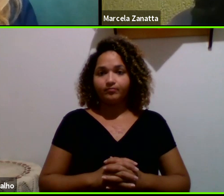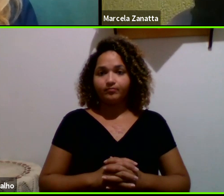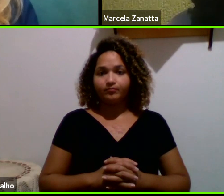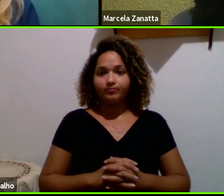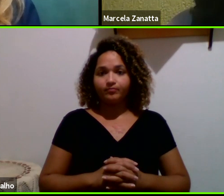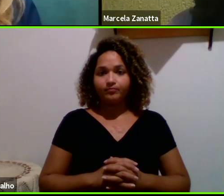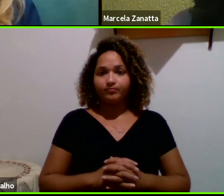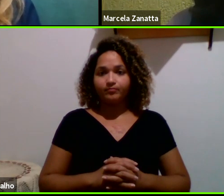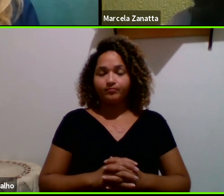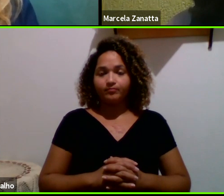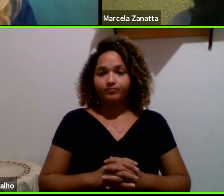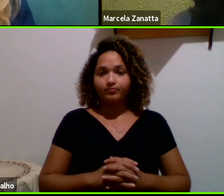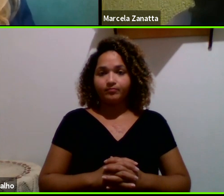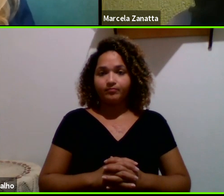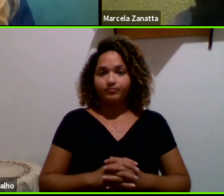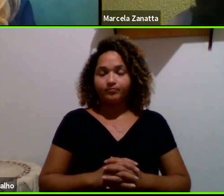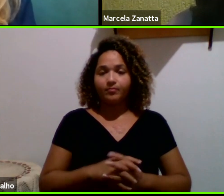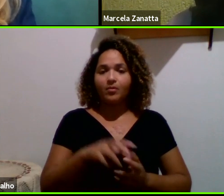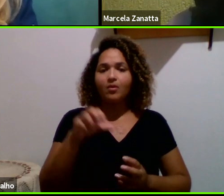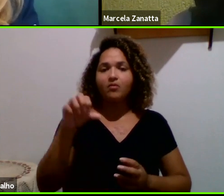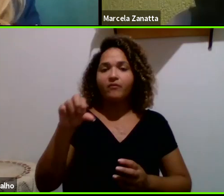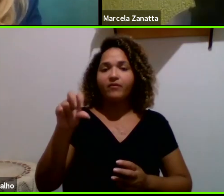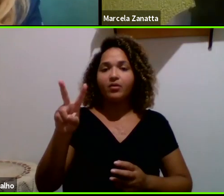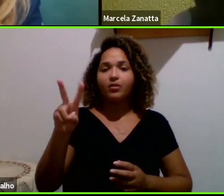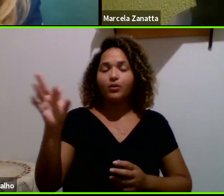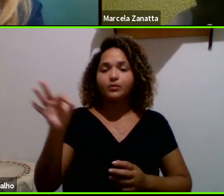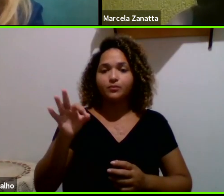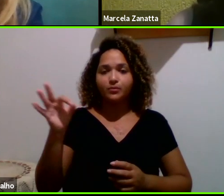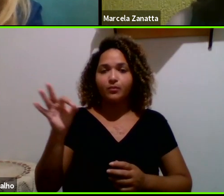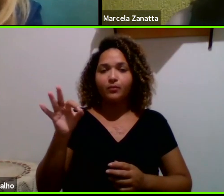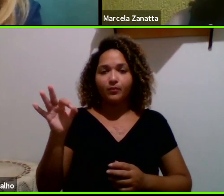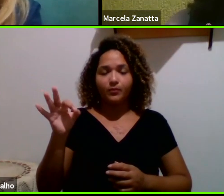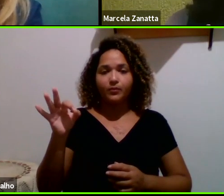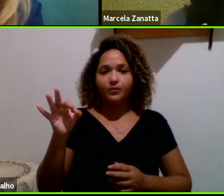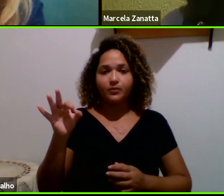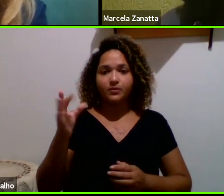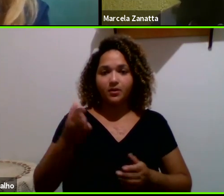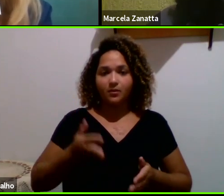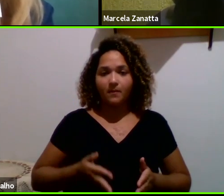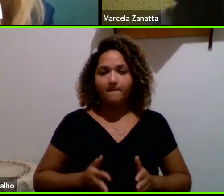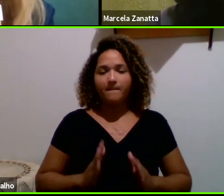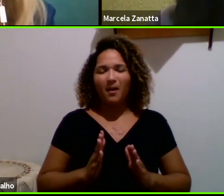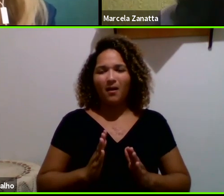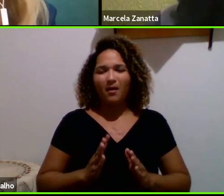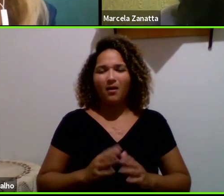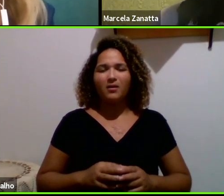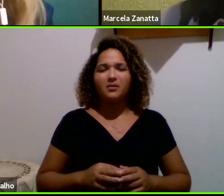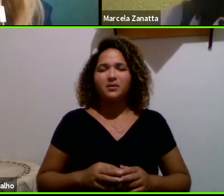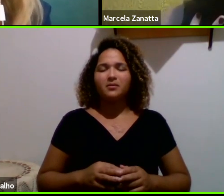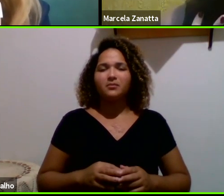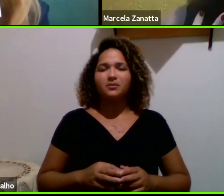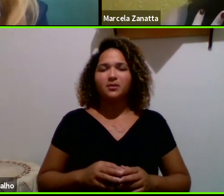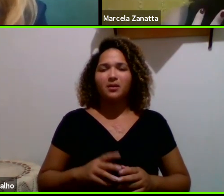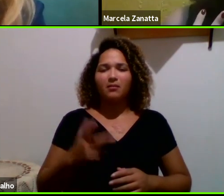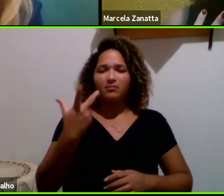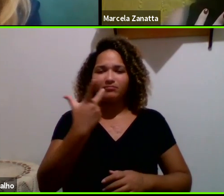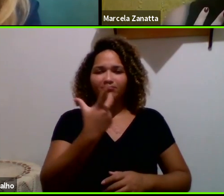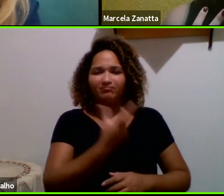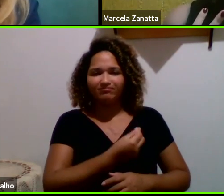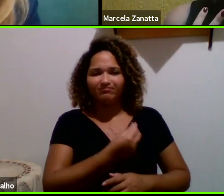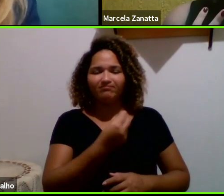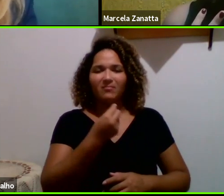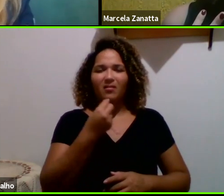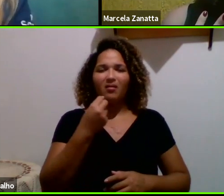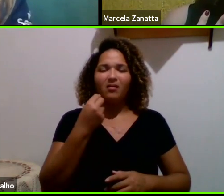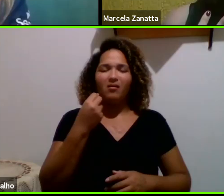dentro do baixo risco. 92% de partos em litotomia, 56% de episiotomia, isso não faz sentido algum